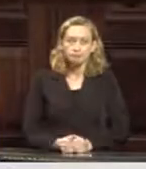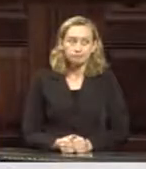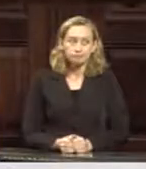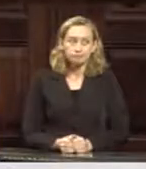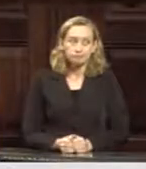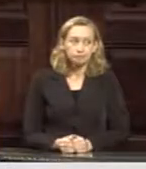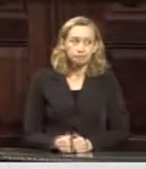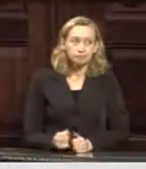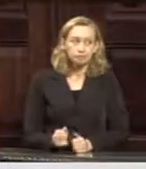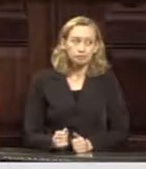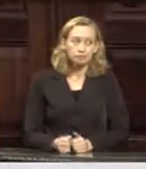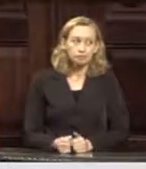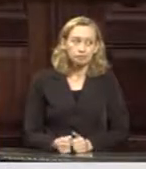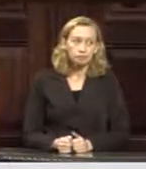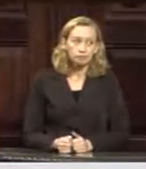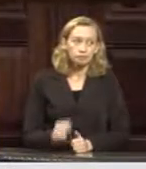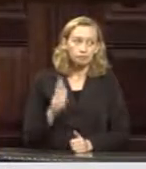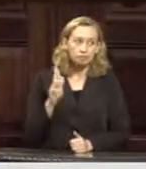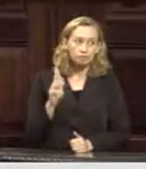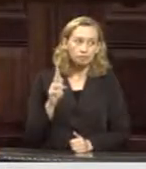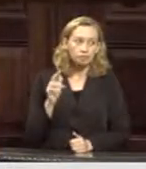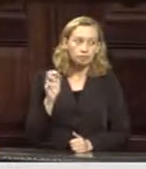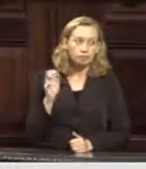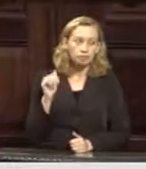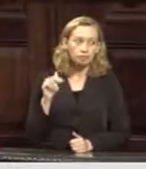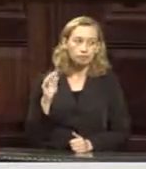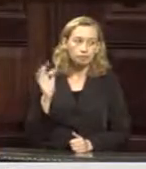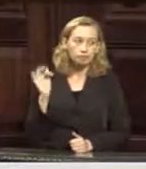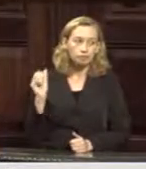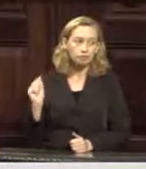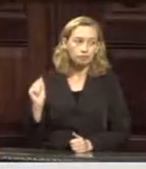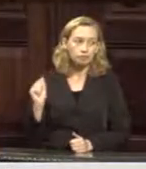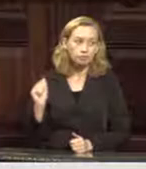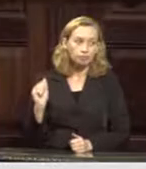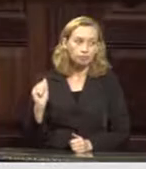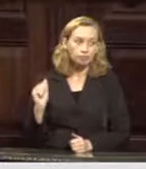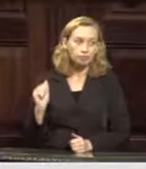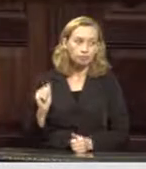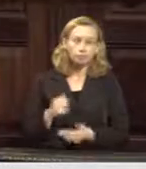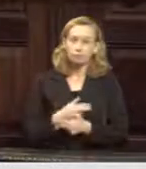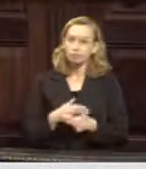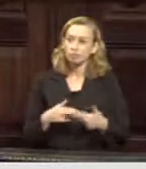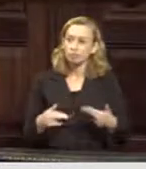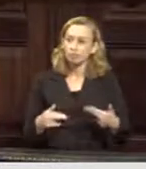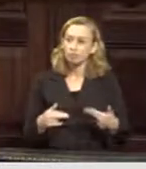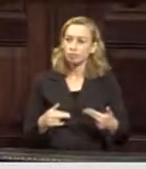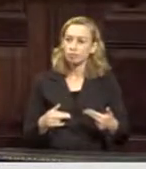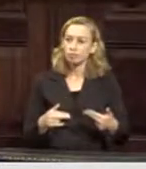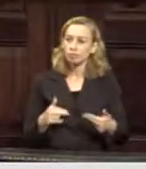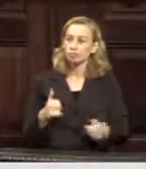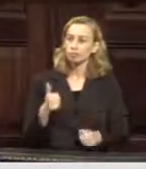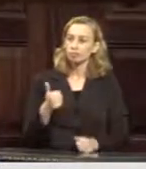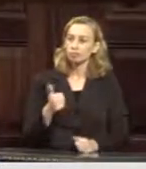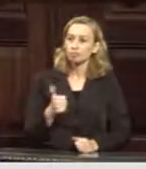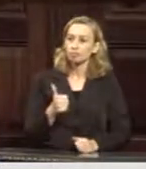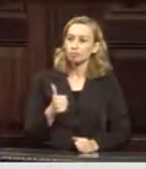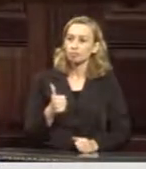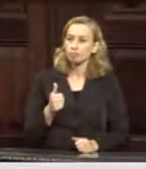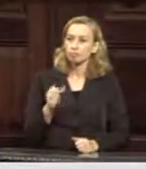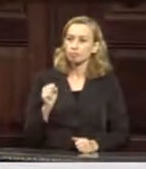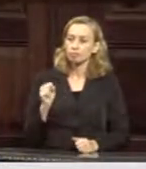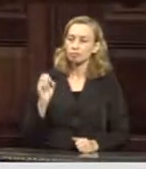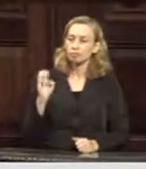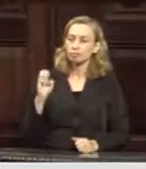no caso da UENF, quanto às despesas de custeio, nesse primeiro semestre já se acumulou uma ausência